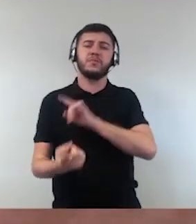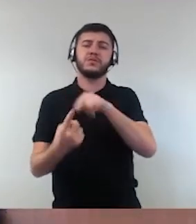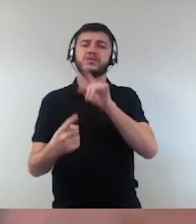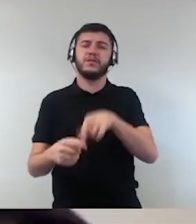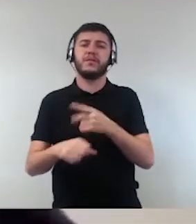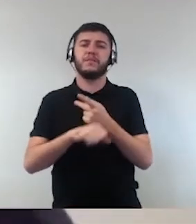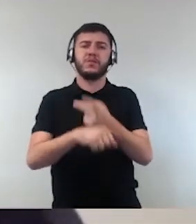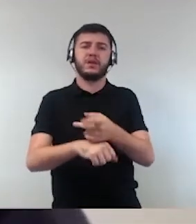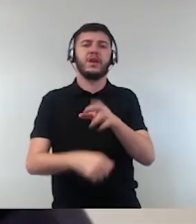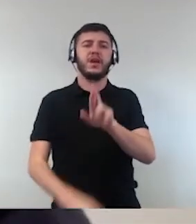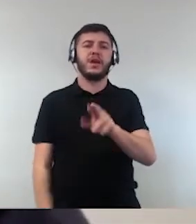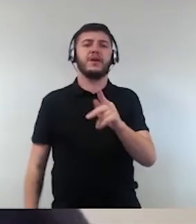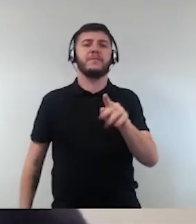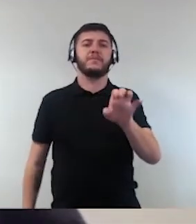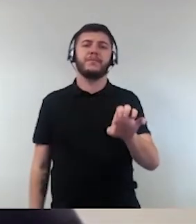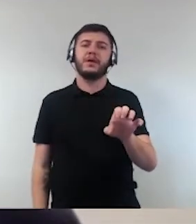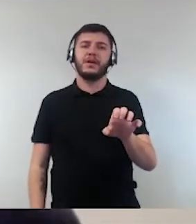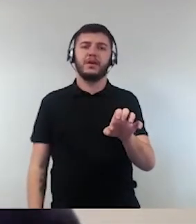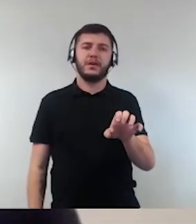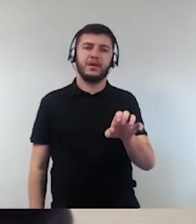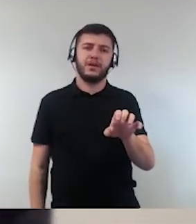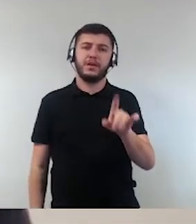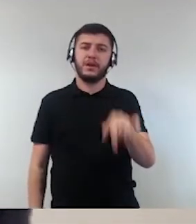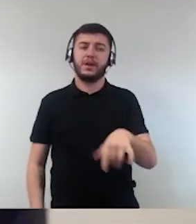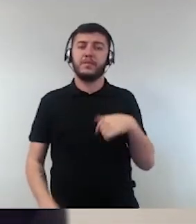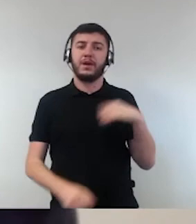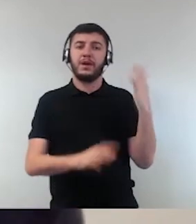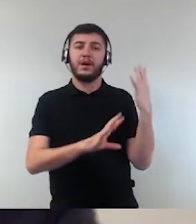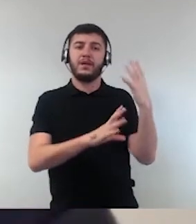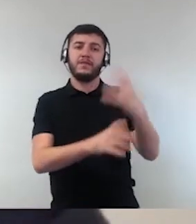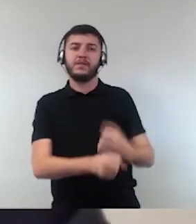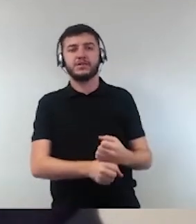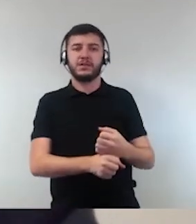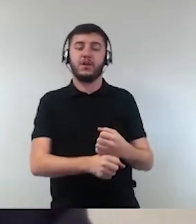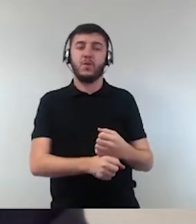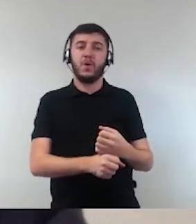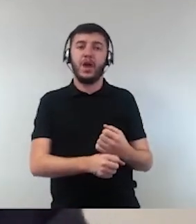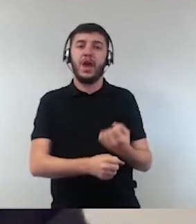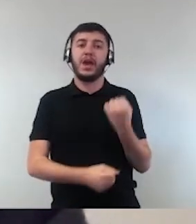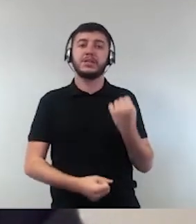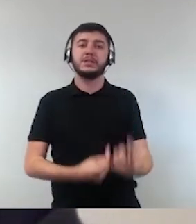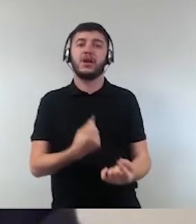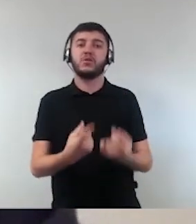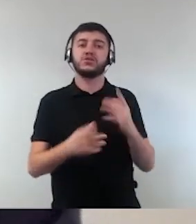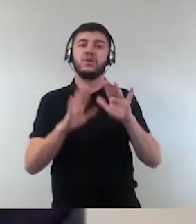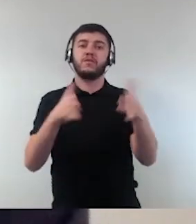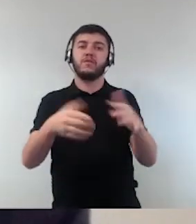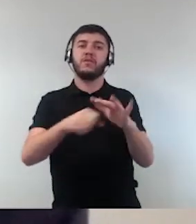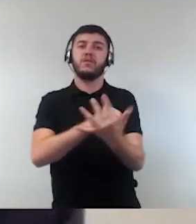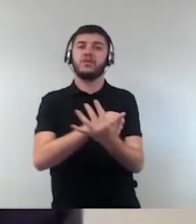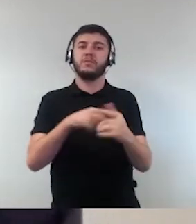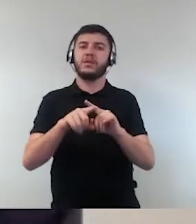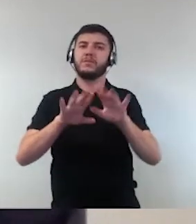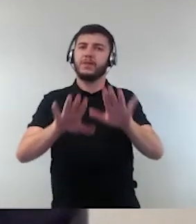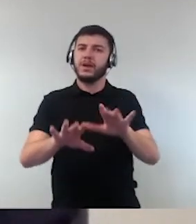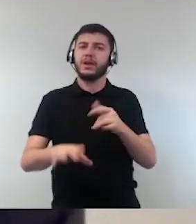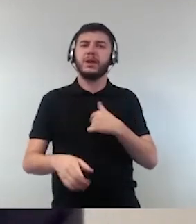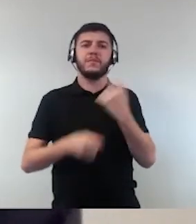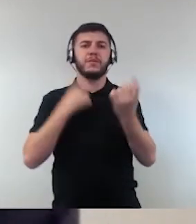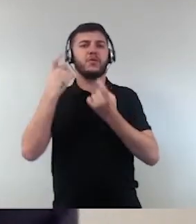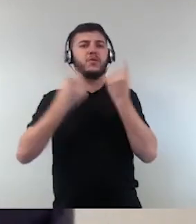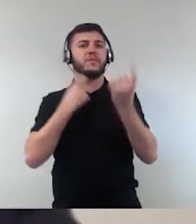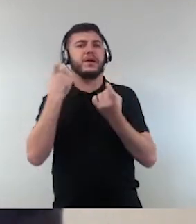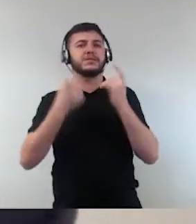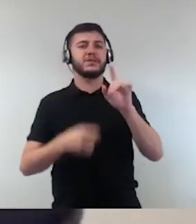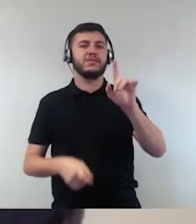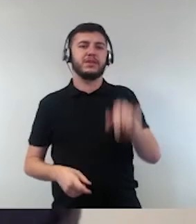uma RTE, uma revisão tarifária extraordinária Covid, uma RTE Covid. E aí eu tenho um ponto de preocupação que seria uma